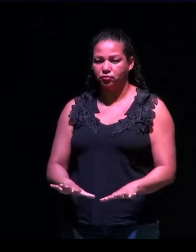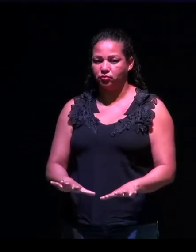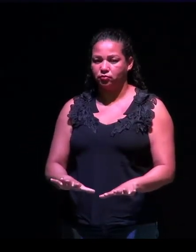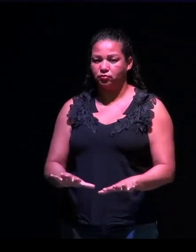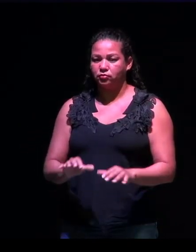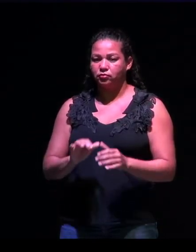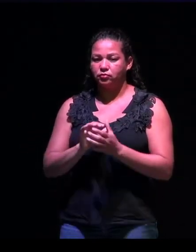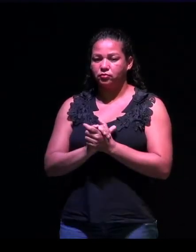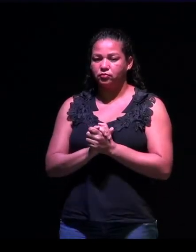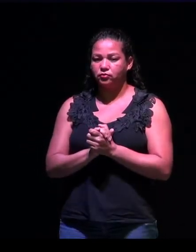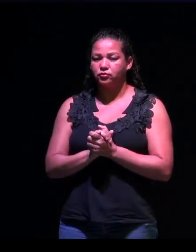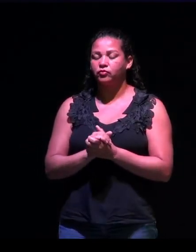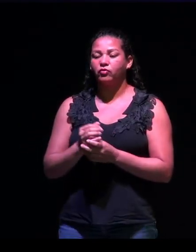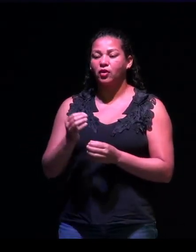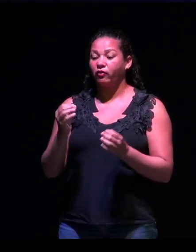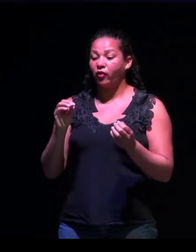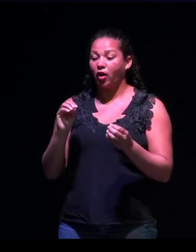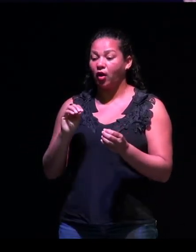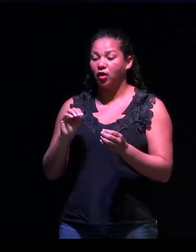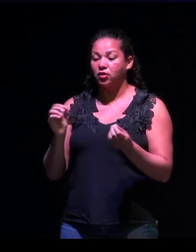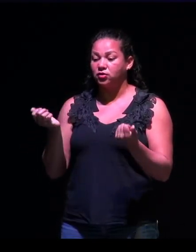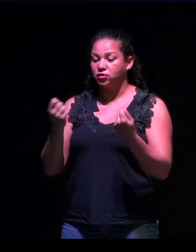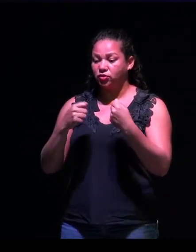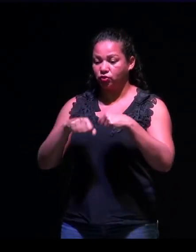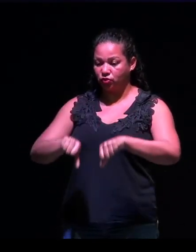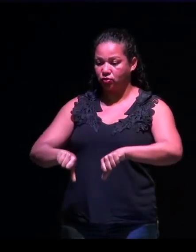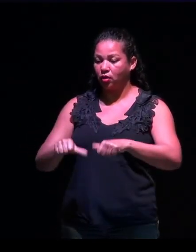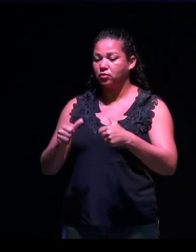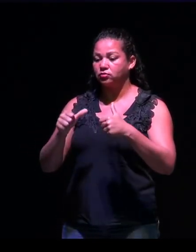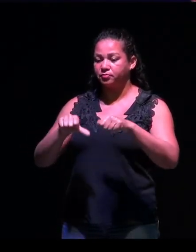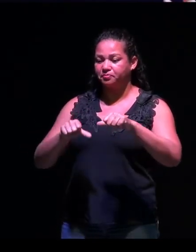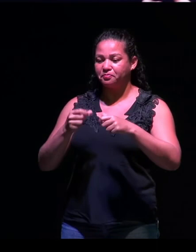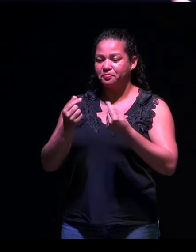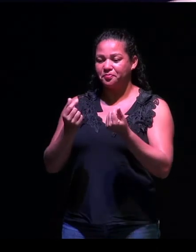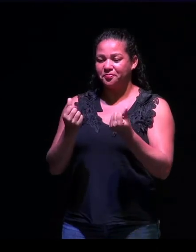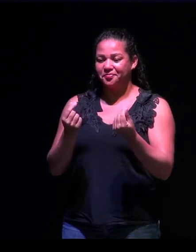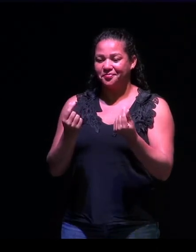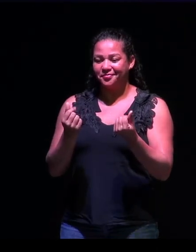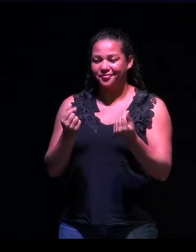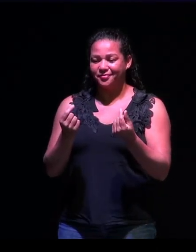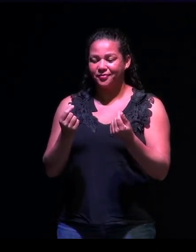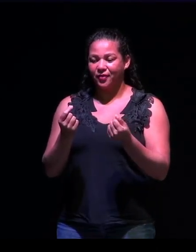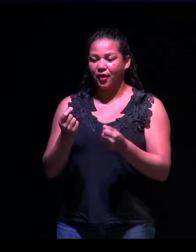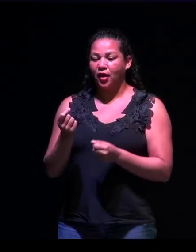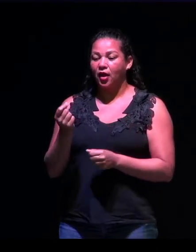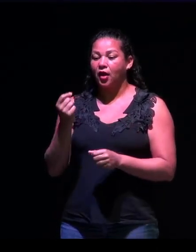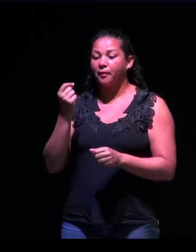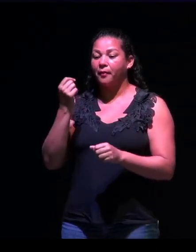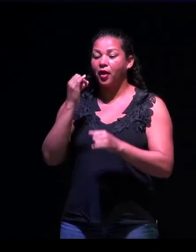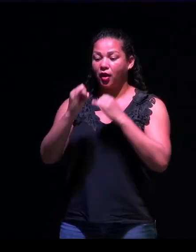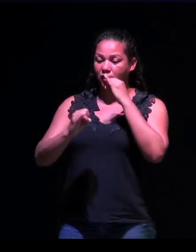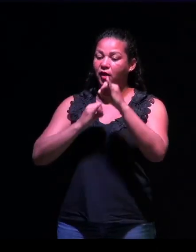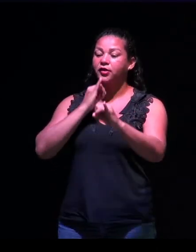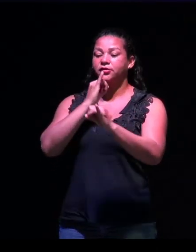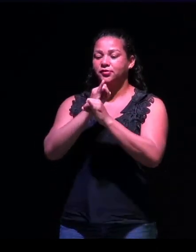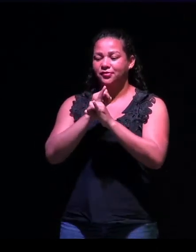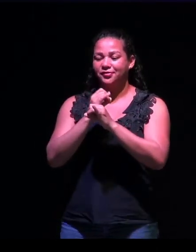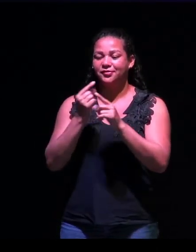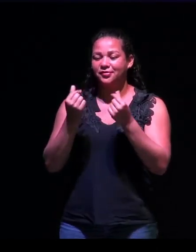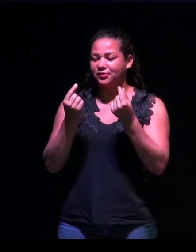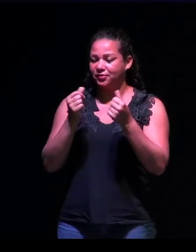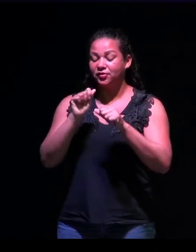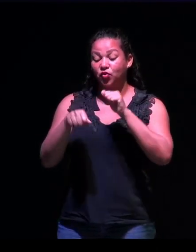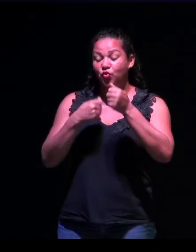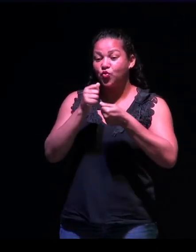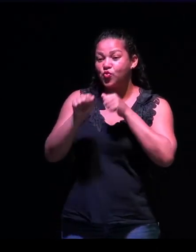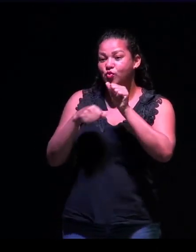vai sumir, vai deixar de existir. Só vai valer o virtual. E o virtual ele pode controlar. Você sabia que num mundo com 7